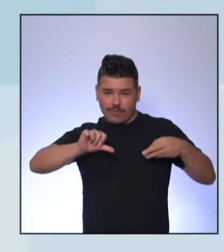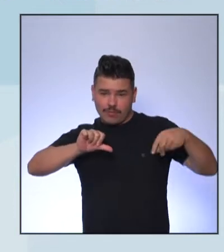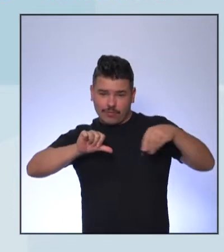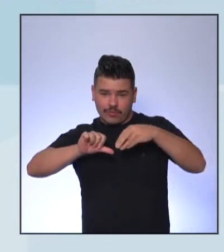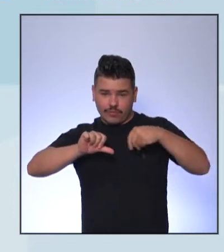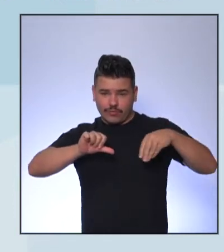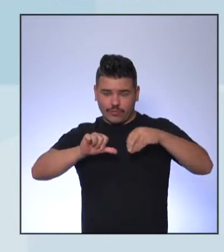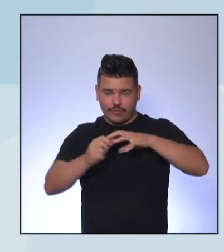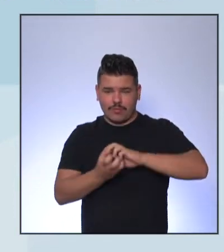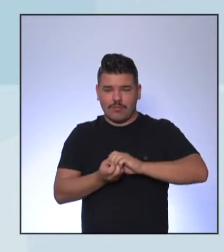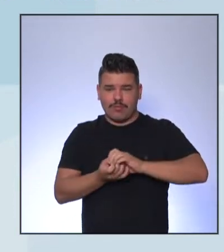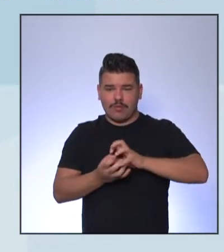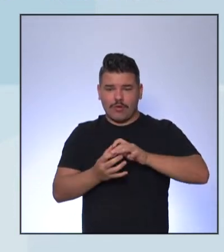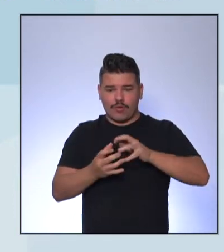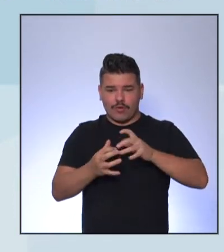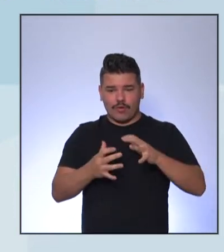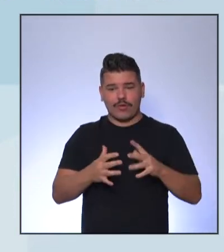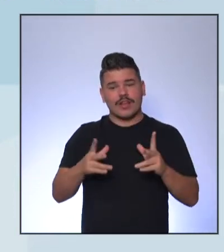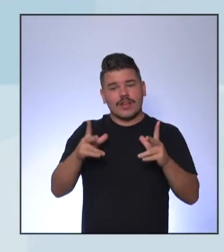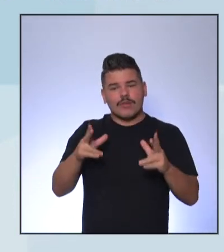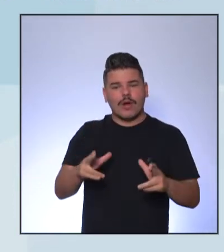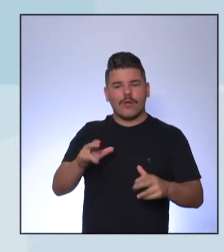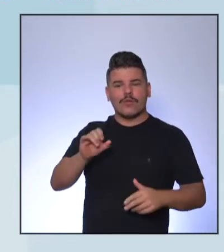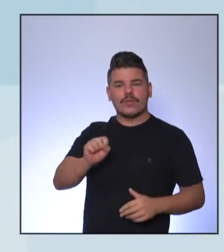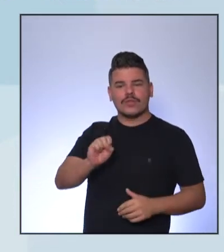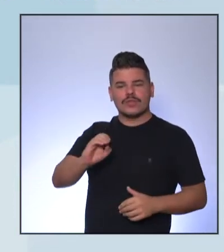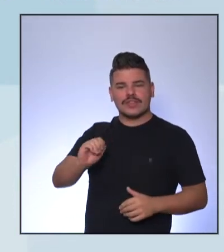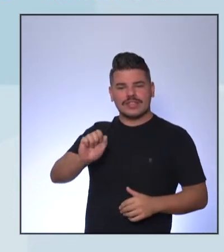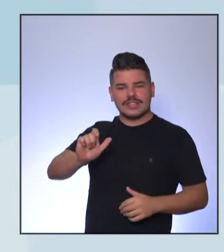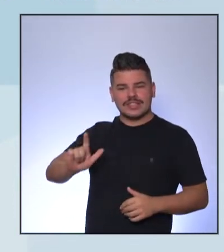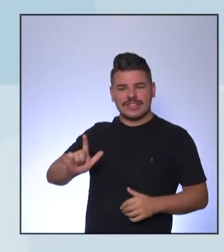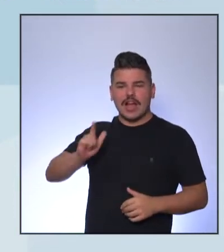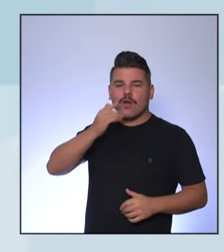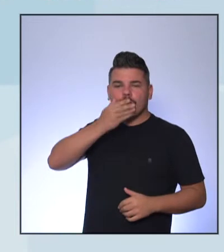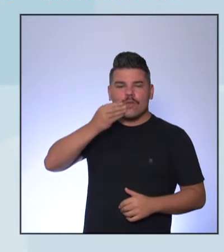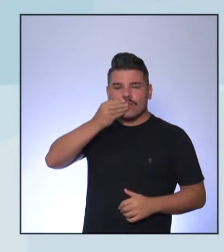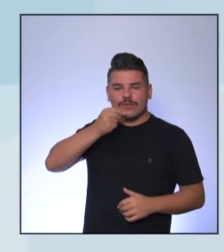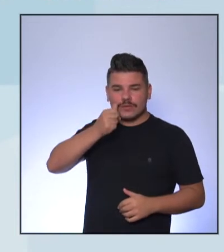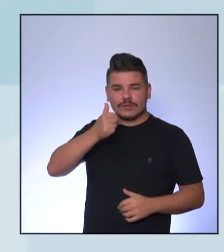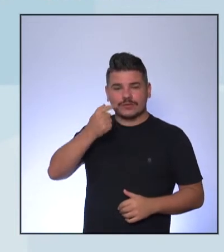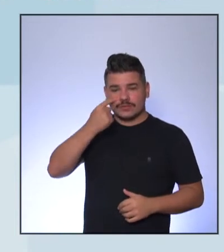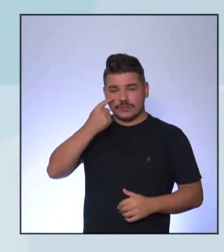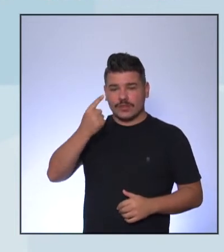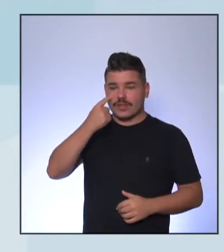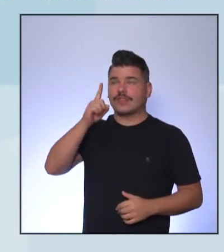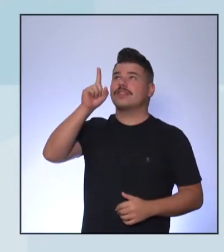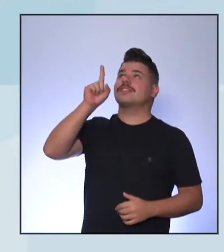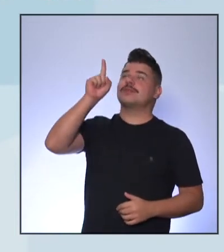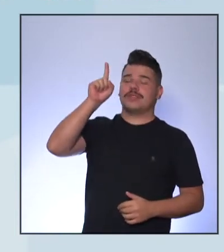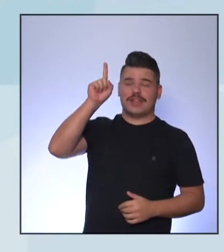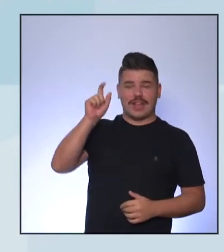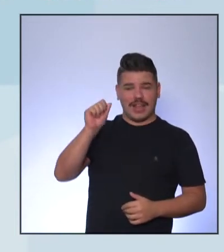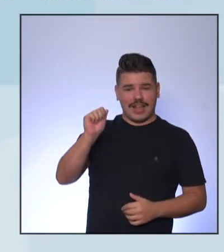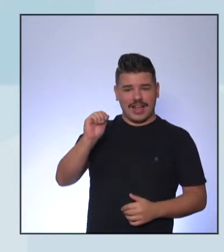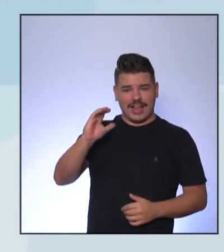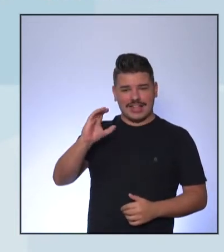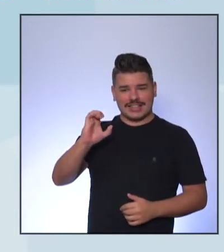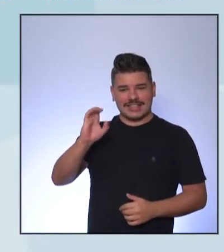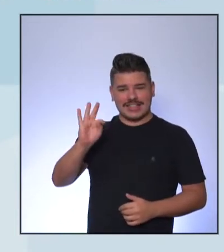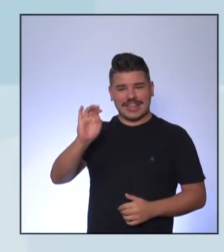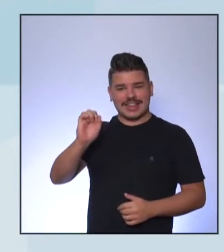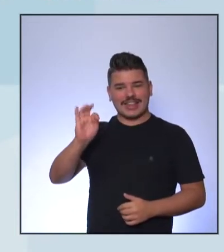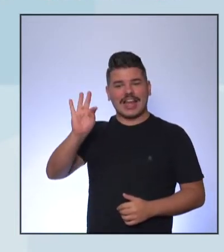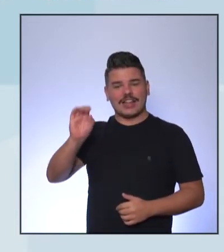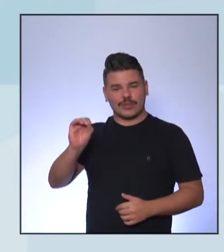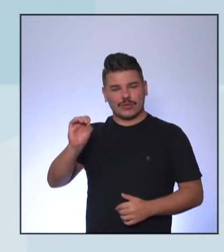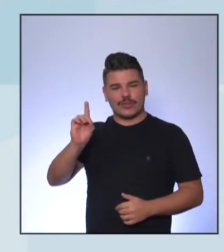ela vai gerar a formação de um sal. E esse sal é aquele acetato de sódio ali que aparece em roxinho no final. Tem a formação também da